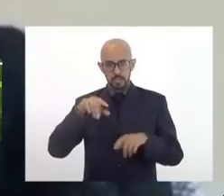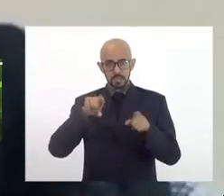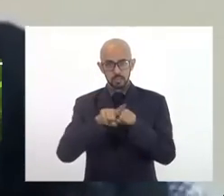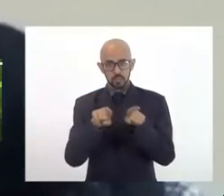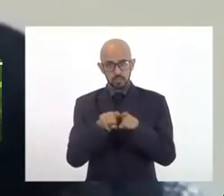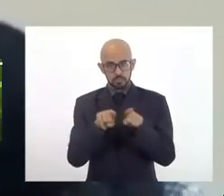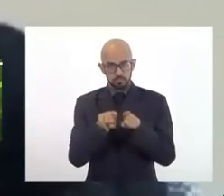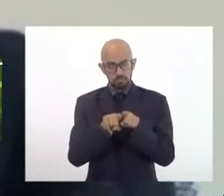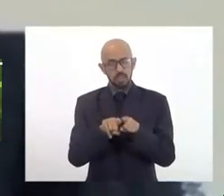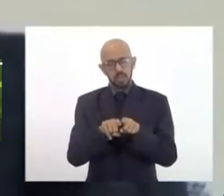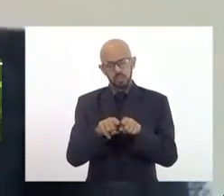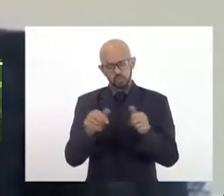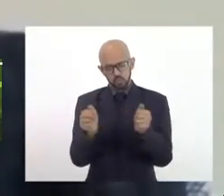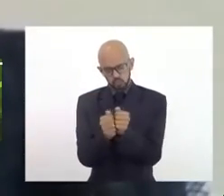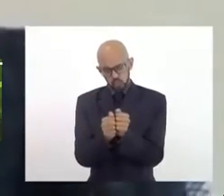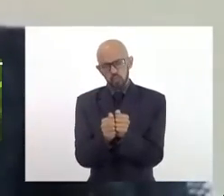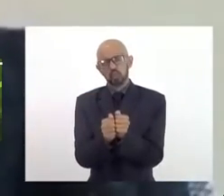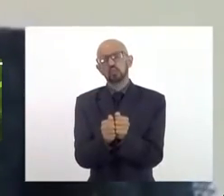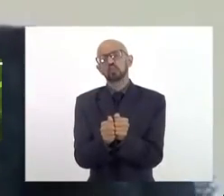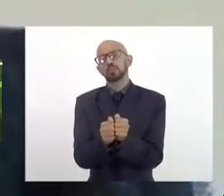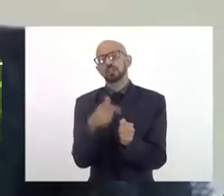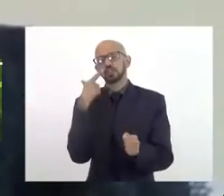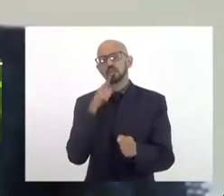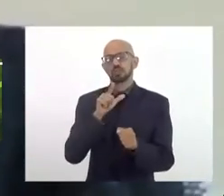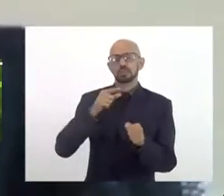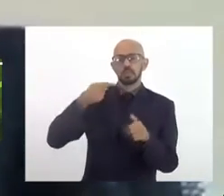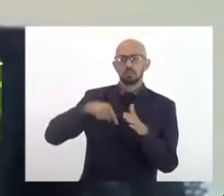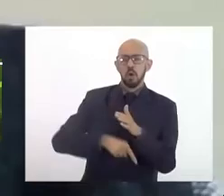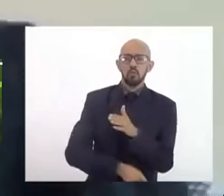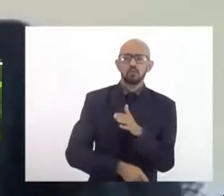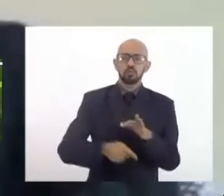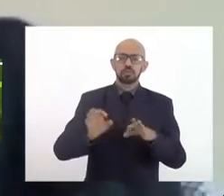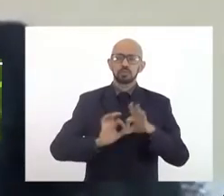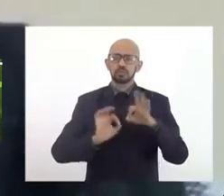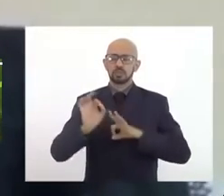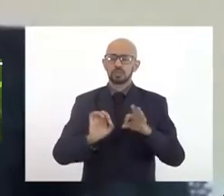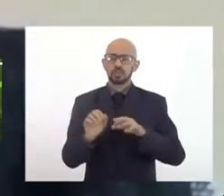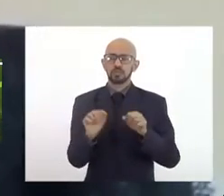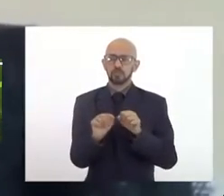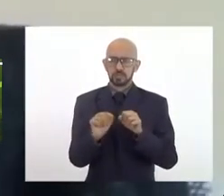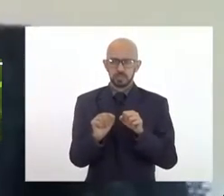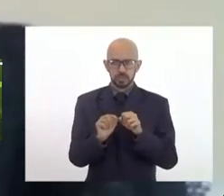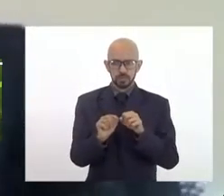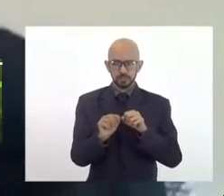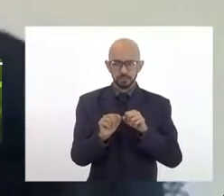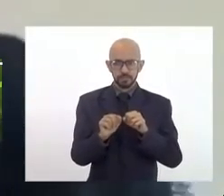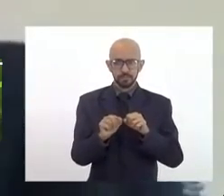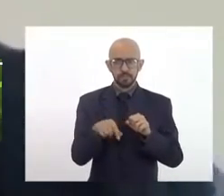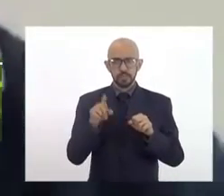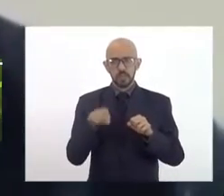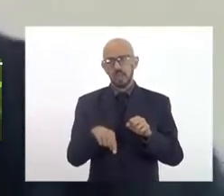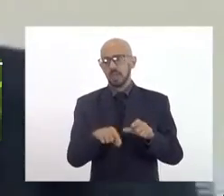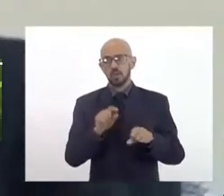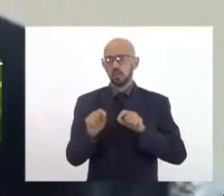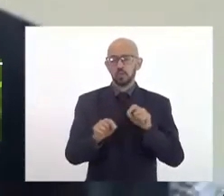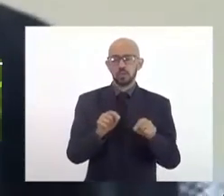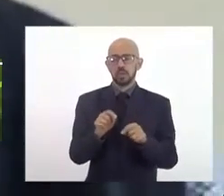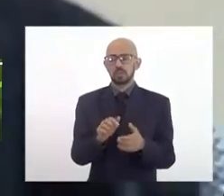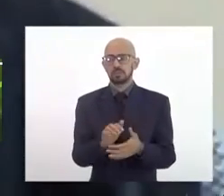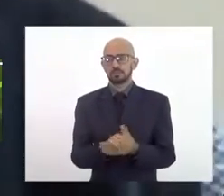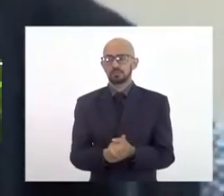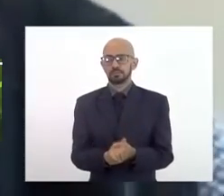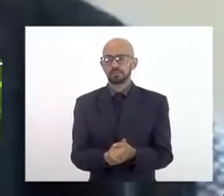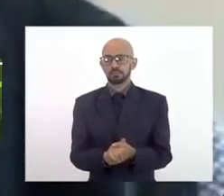possa aprofundar esse projeto, né? Para viabilizá-lo, seja ele